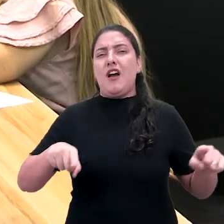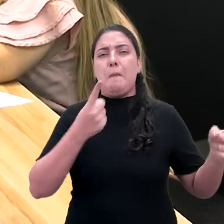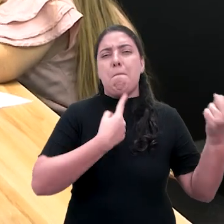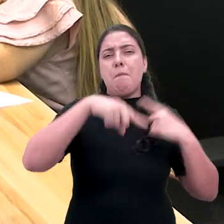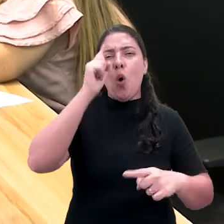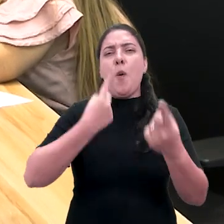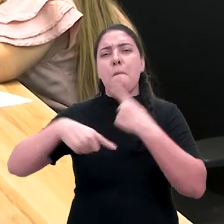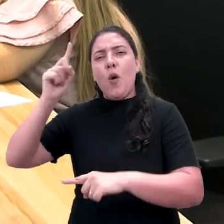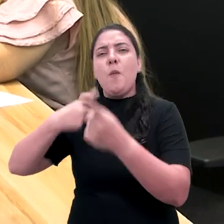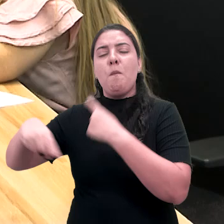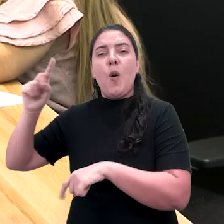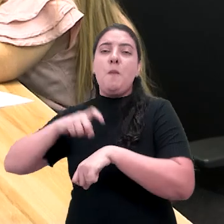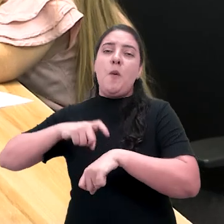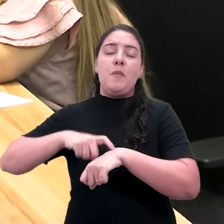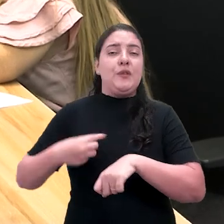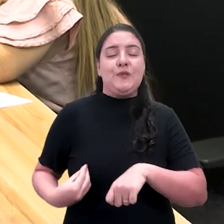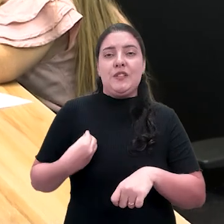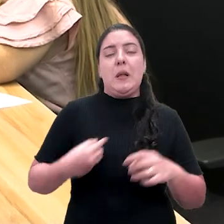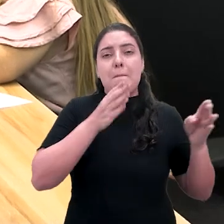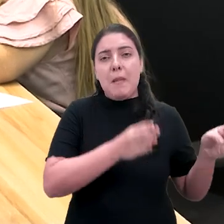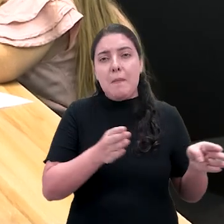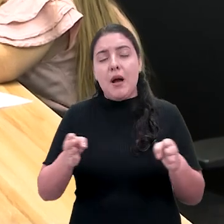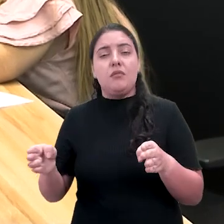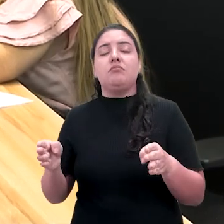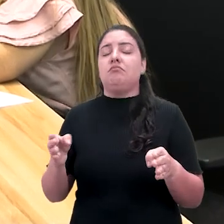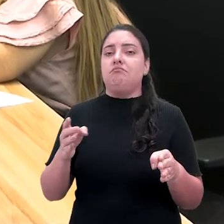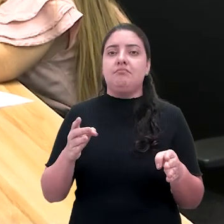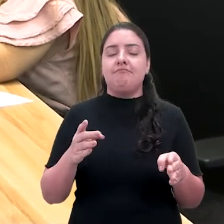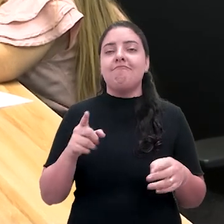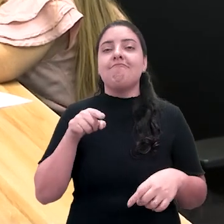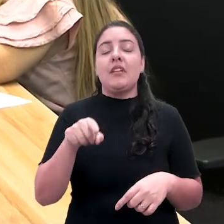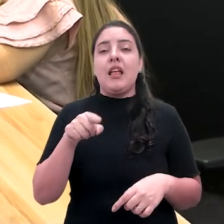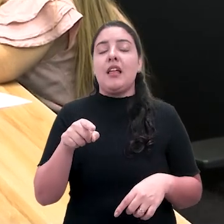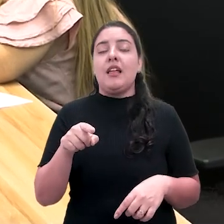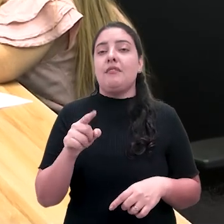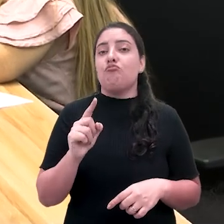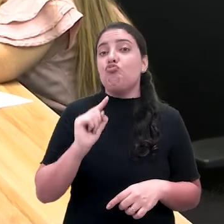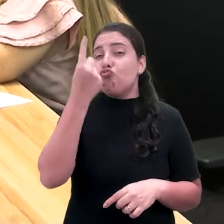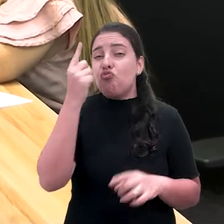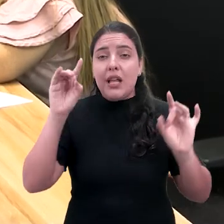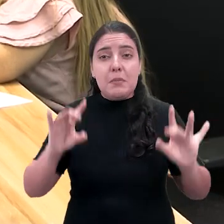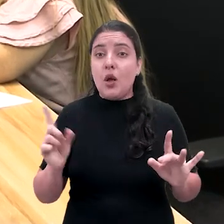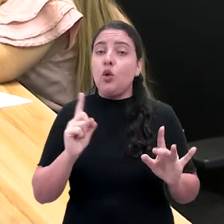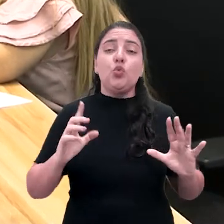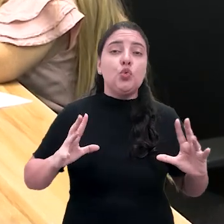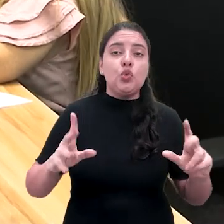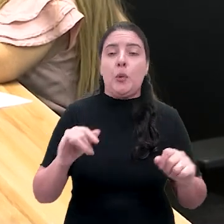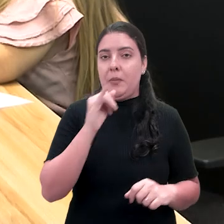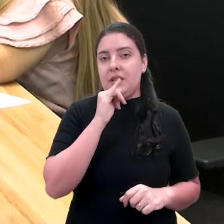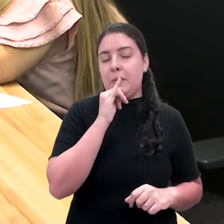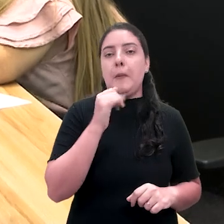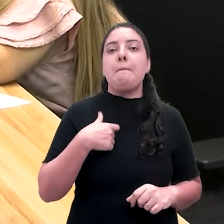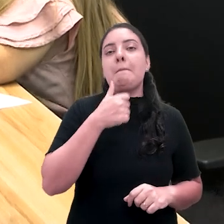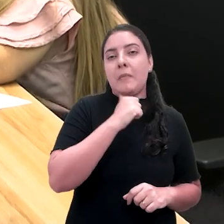né? Em vários momentos da minha vida não teve uma, né? Em si. Virou quando eu fui mãe da Maria